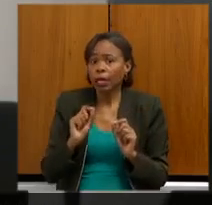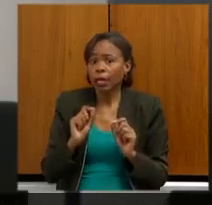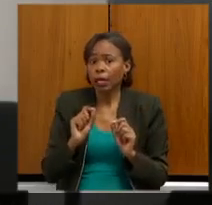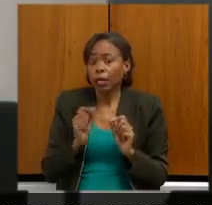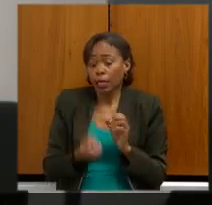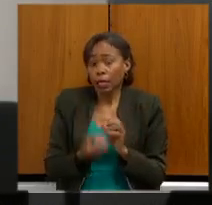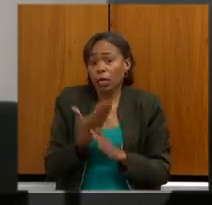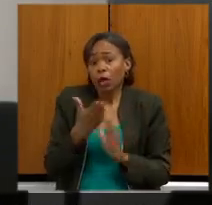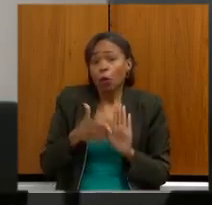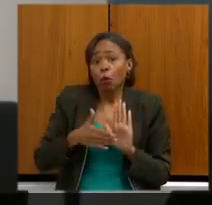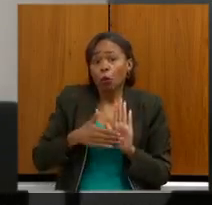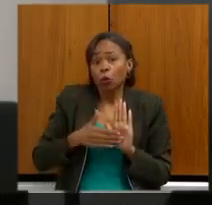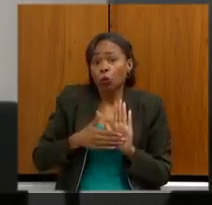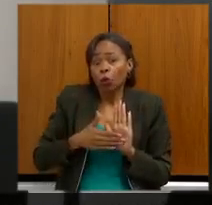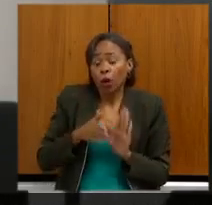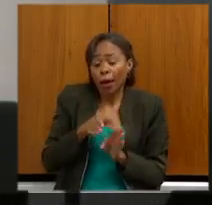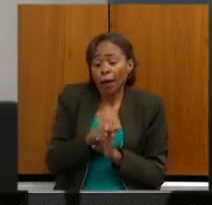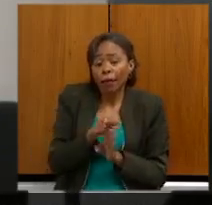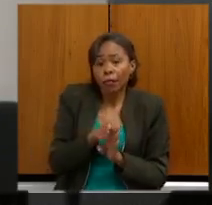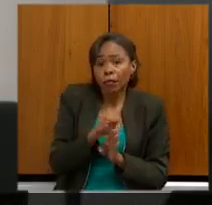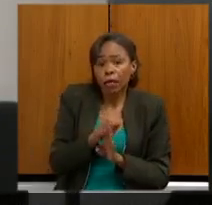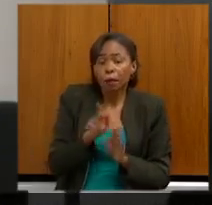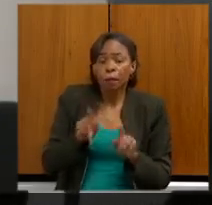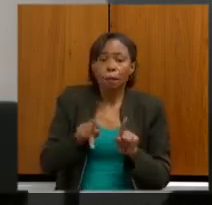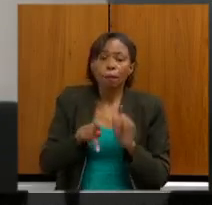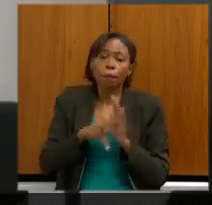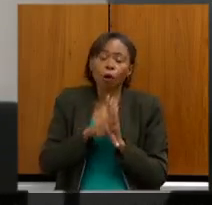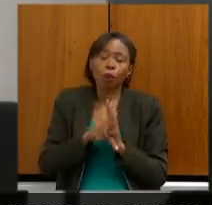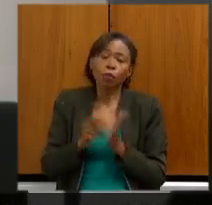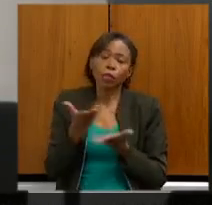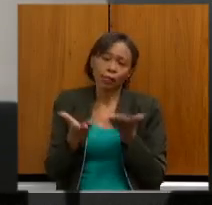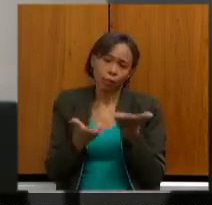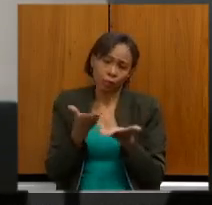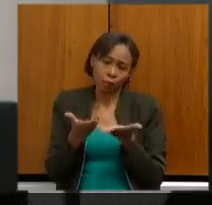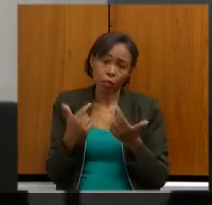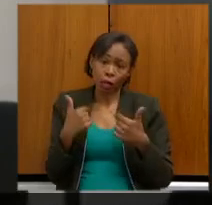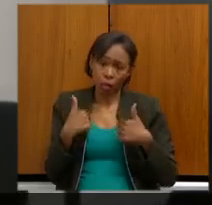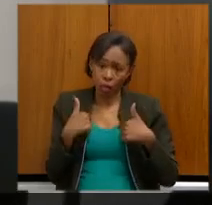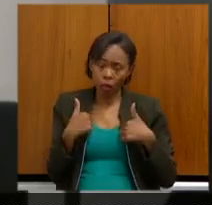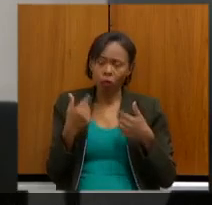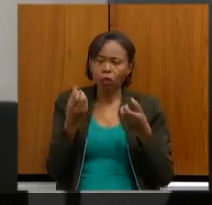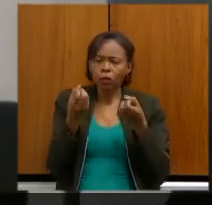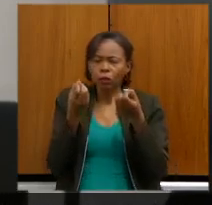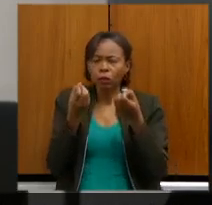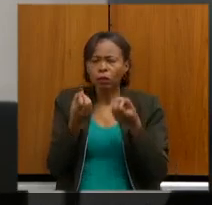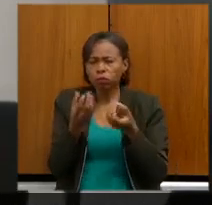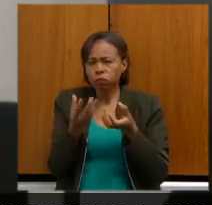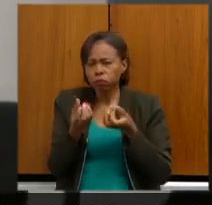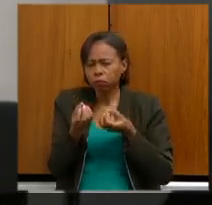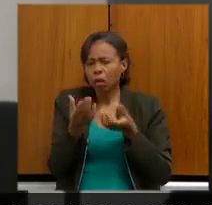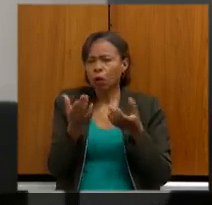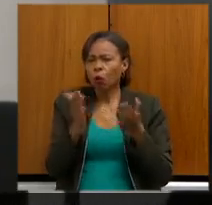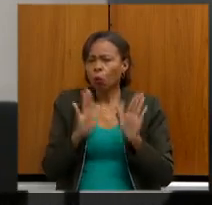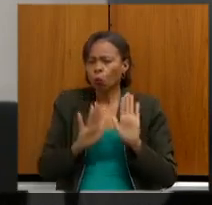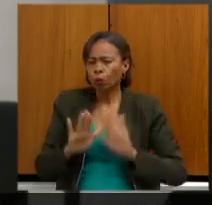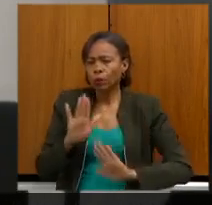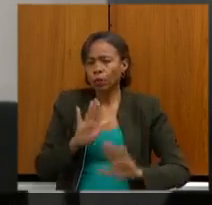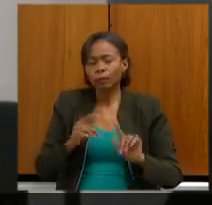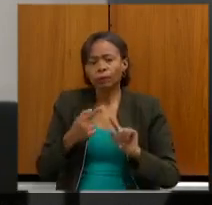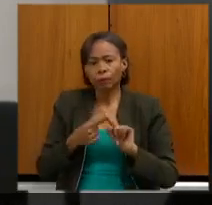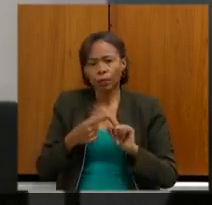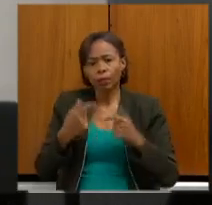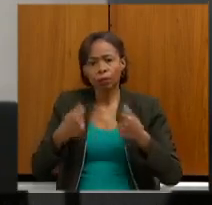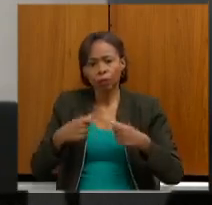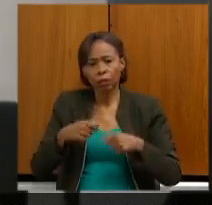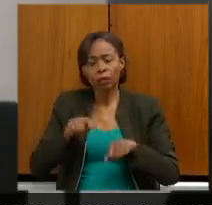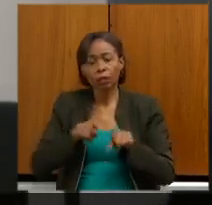protocolo de atendimento E aí eu tô trazendo isso com muito cuidado porque também a necessidade de